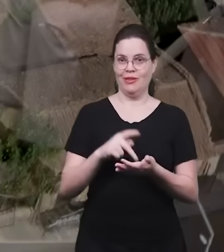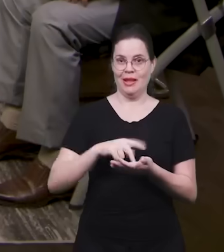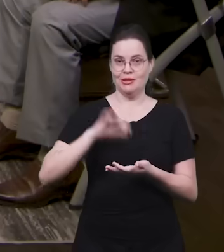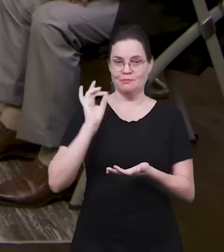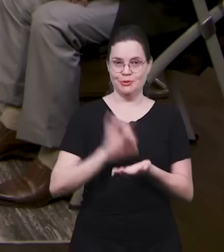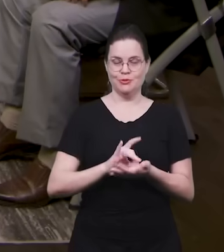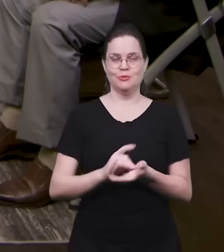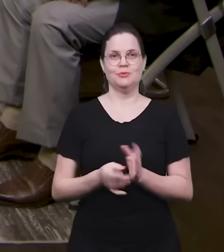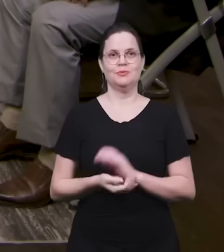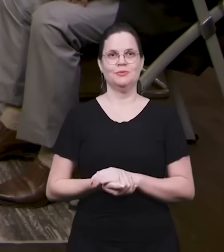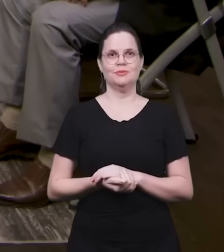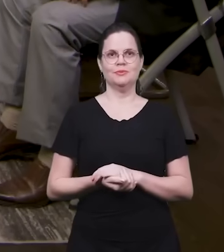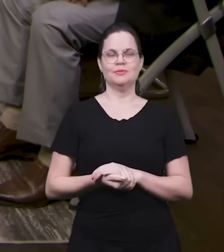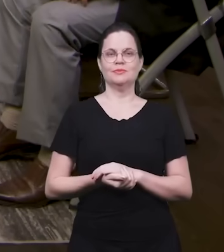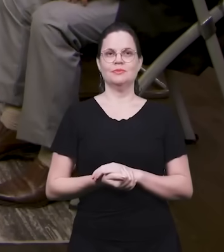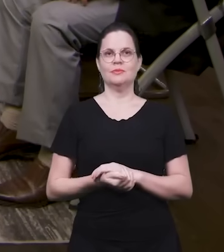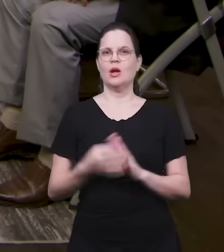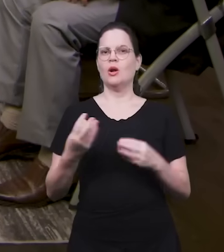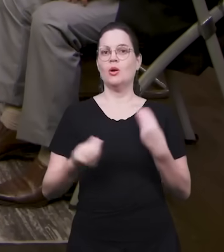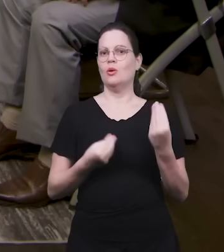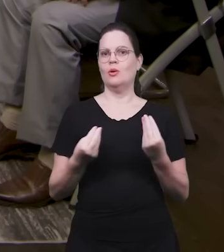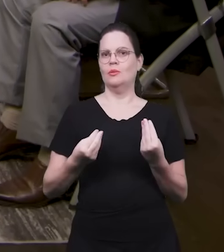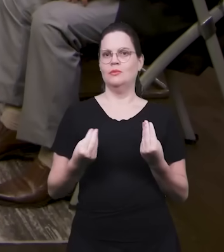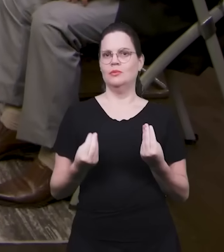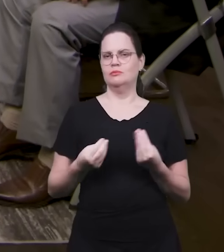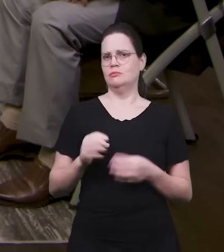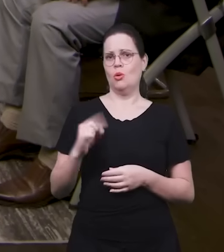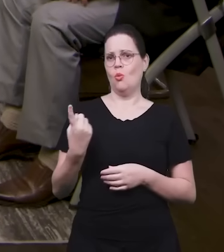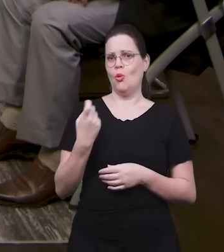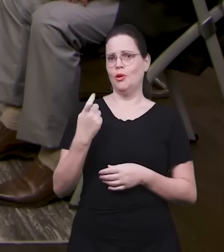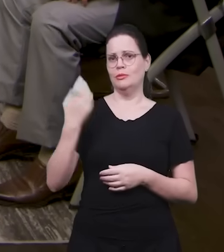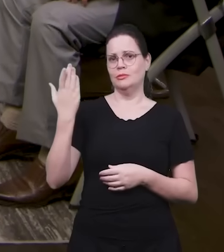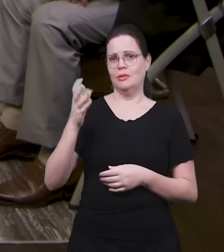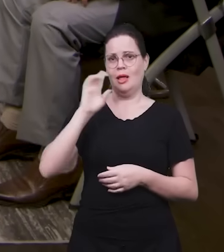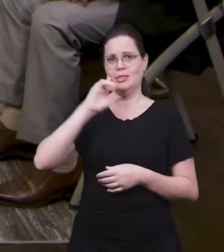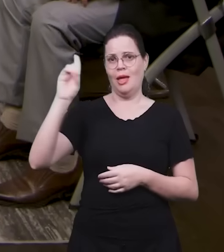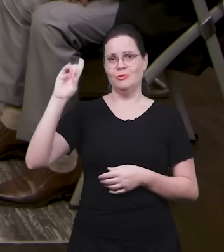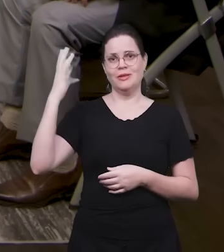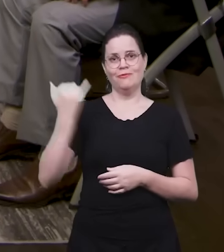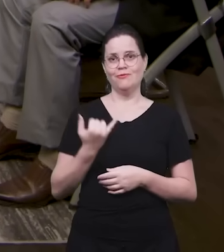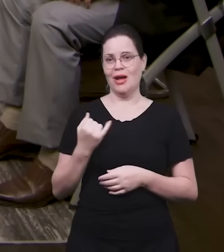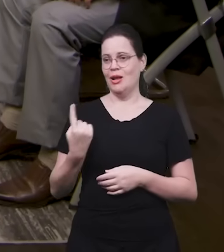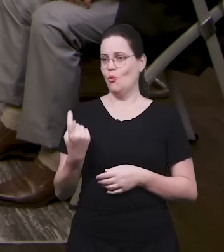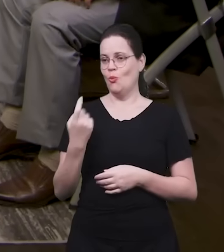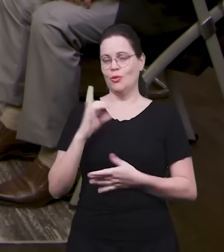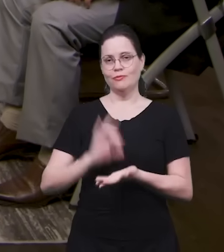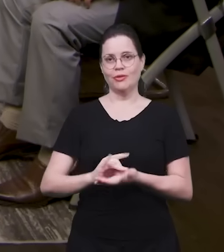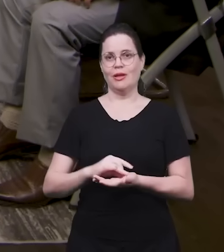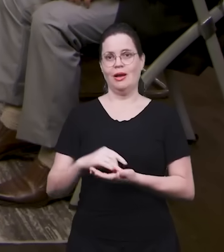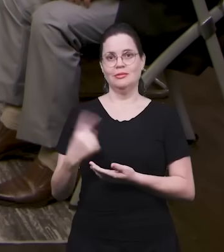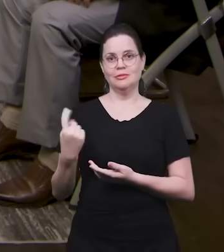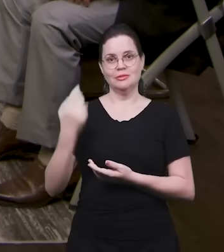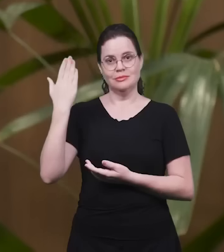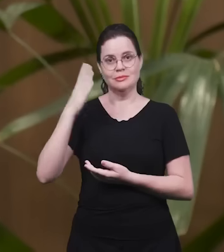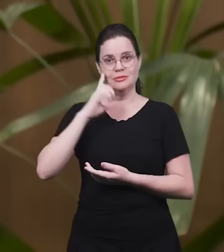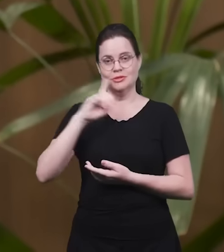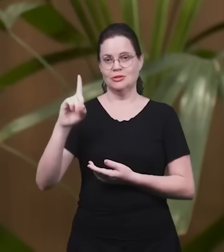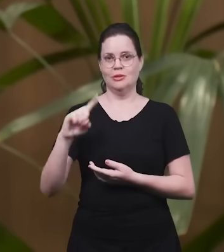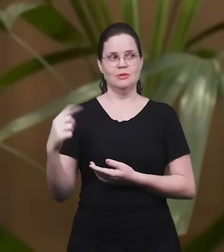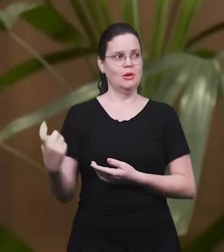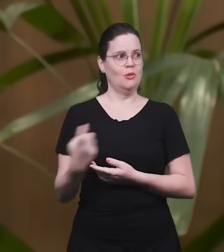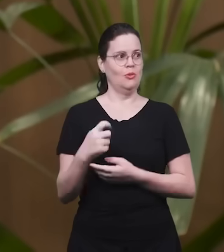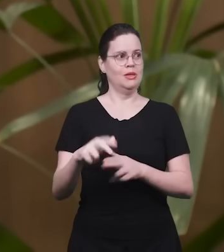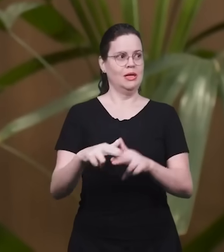verdade absoluta, ela só vem de Deus. Não há outra verdade absoluta se não for